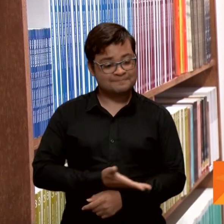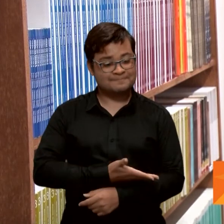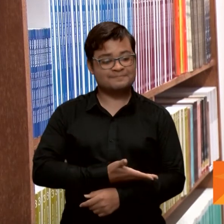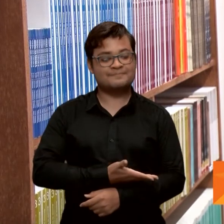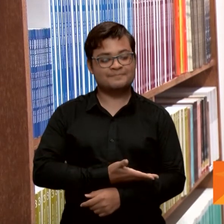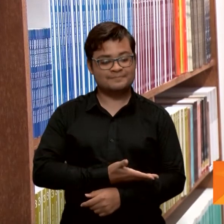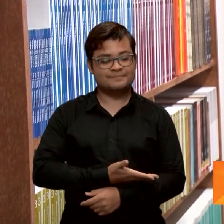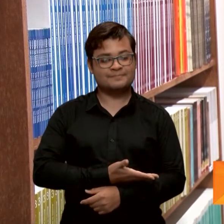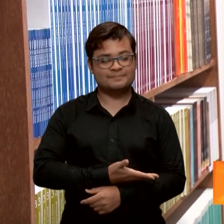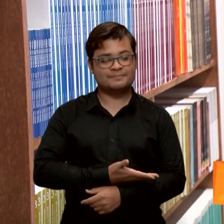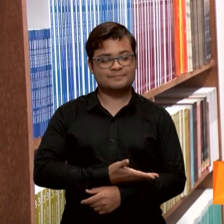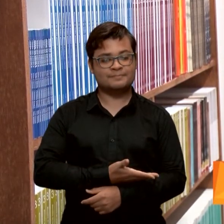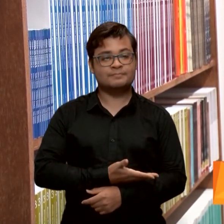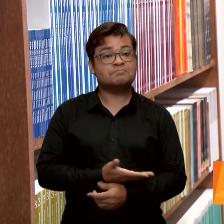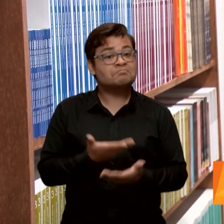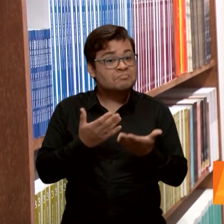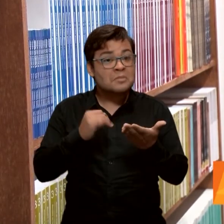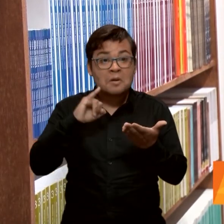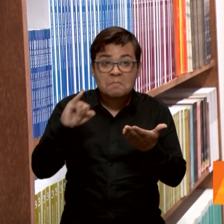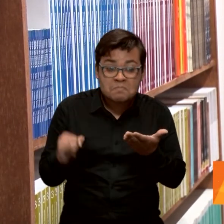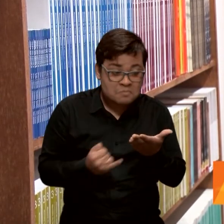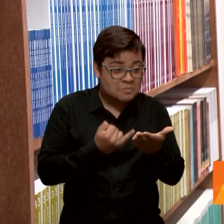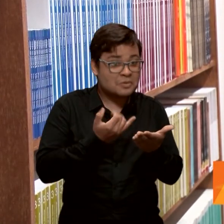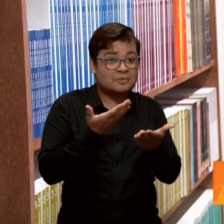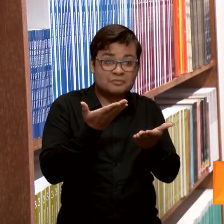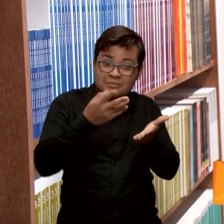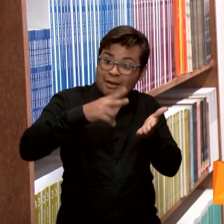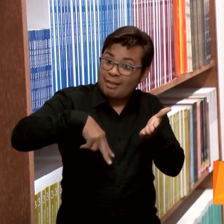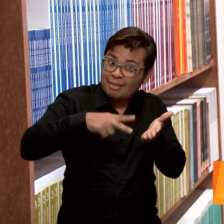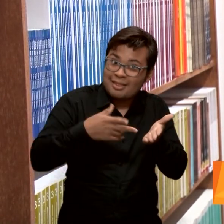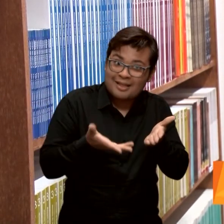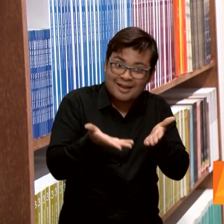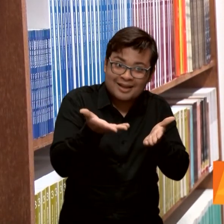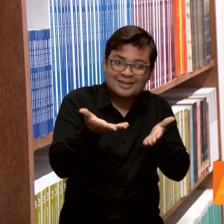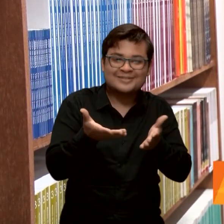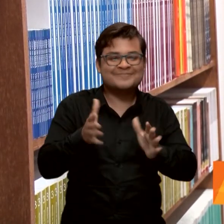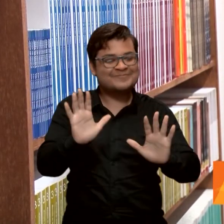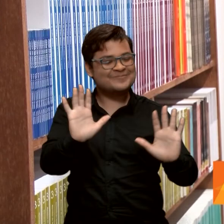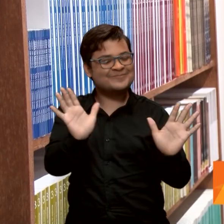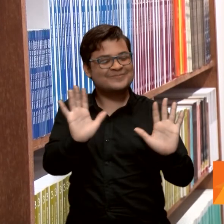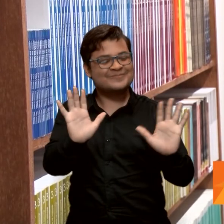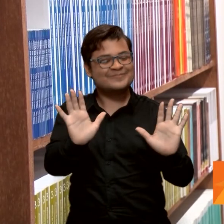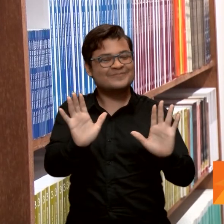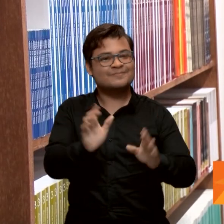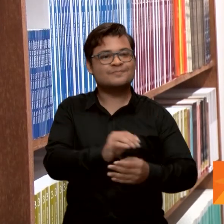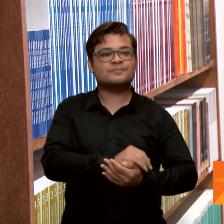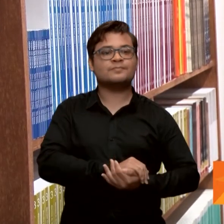editora.ufg.br e aproveite mais a sua leitura. Até a próxima!